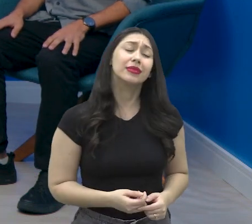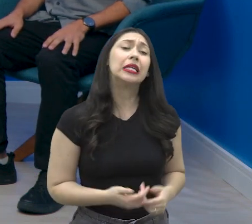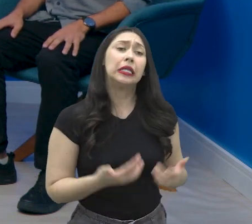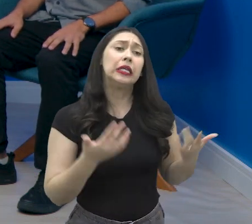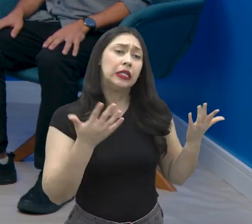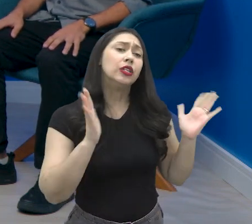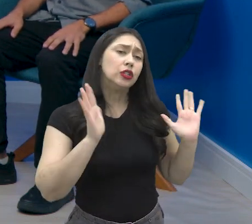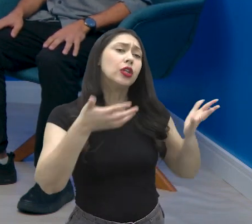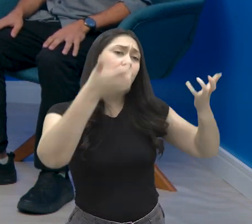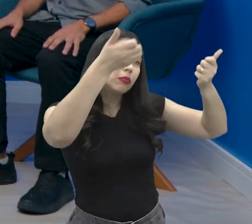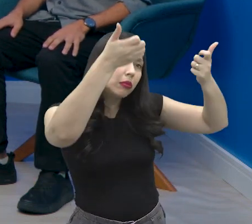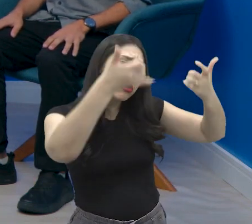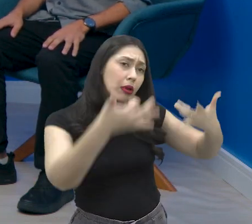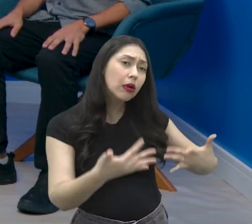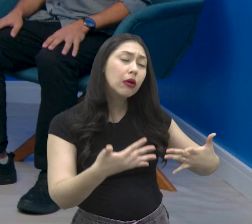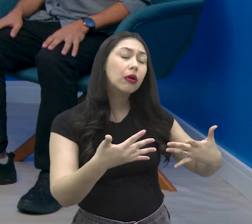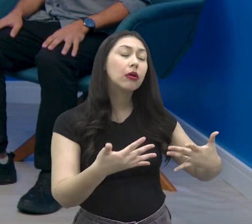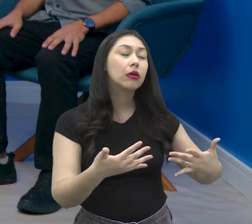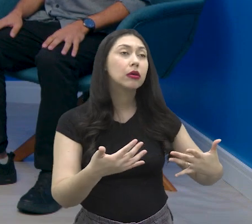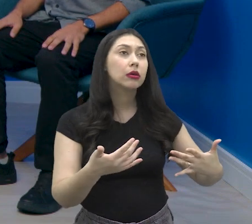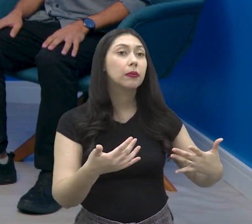A gente já falou um pouquinho sobre isso, né? Mas